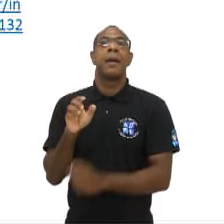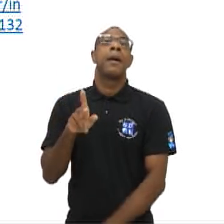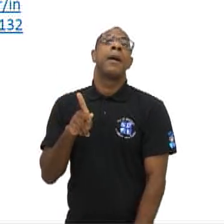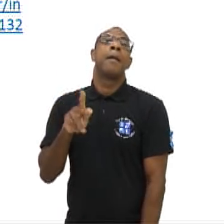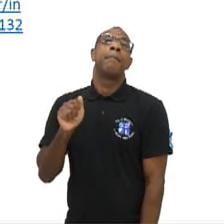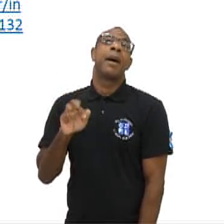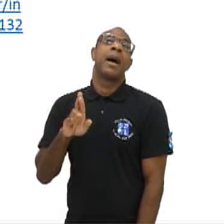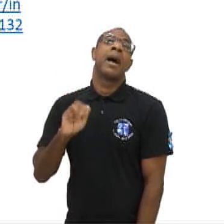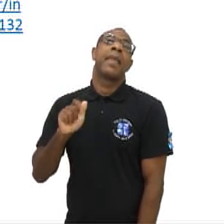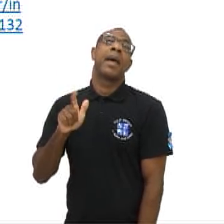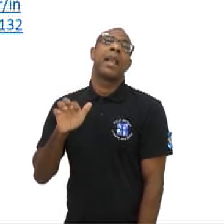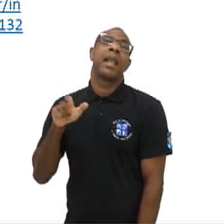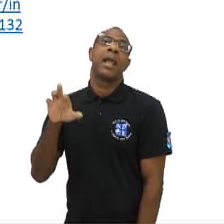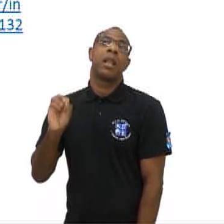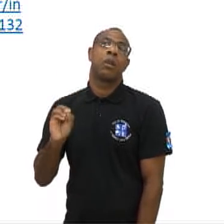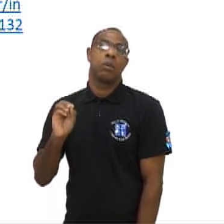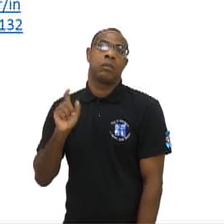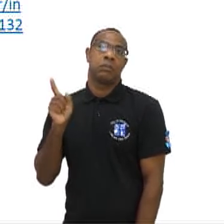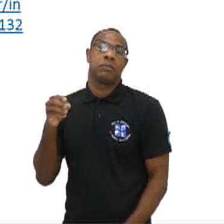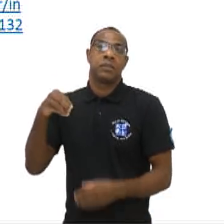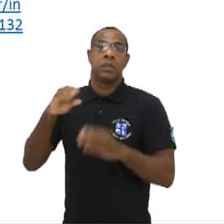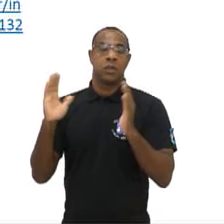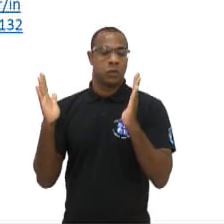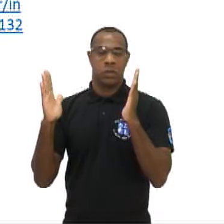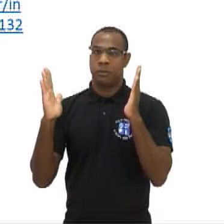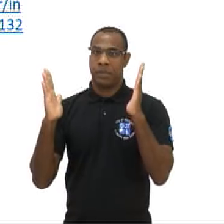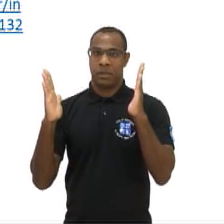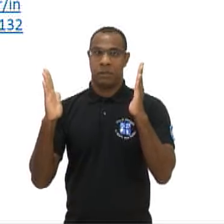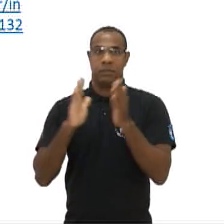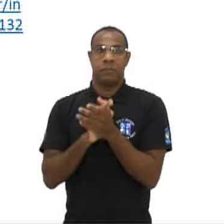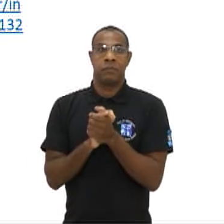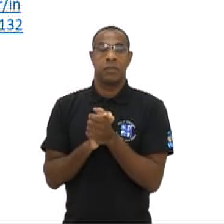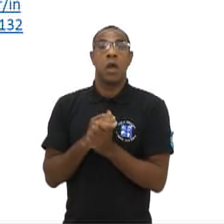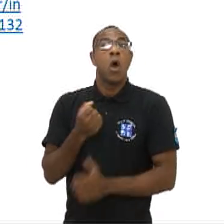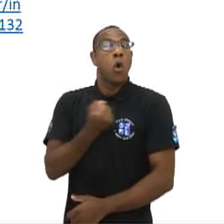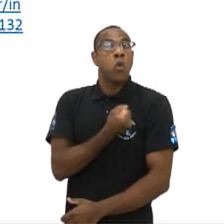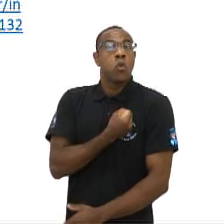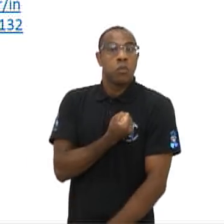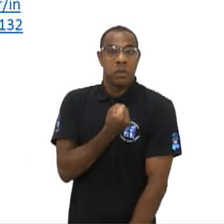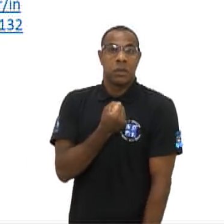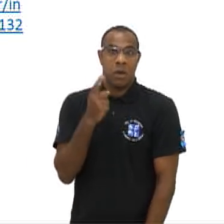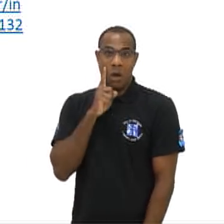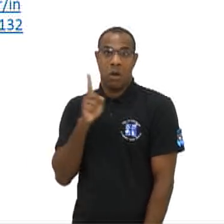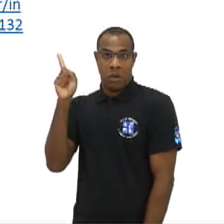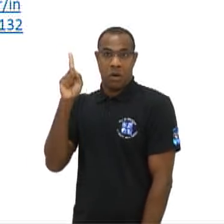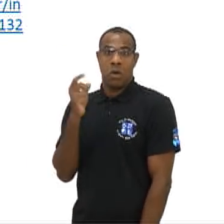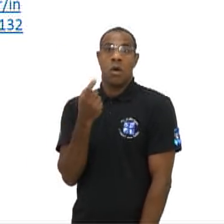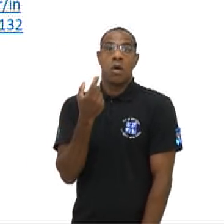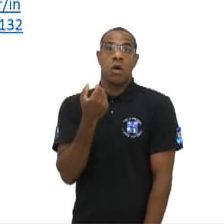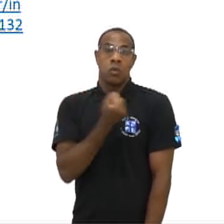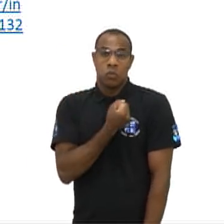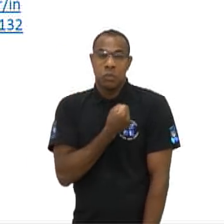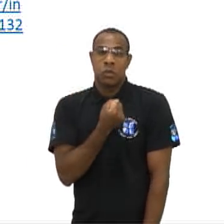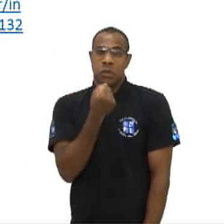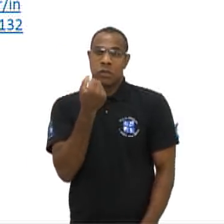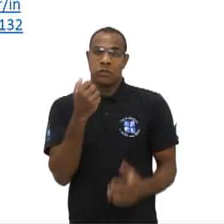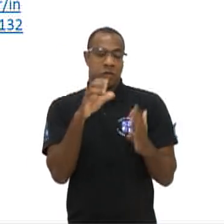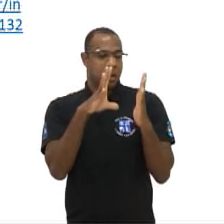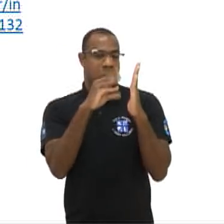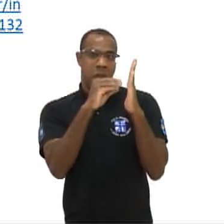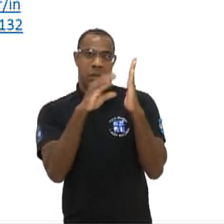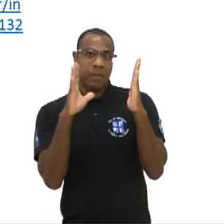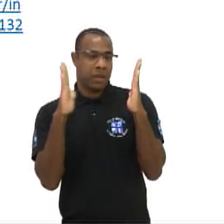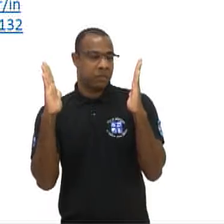entre os espelhos. Nesse contexto, o que temos? O número de imagens do ponto A formadas no espelho